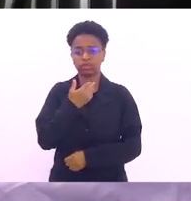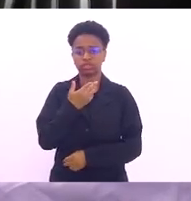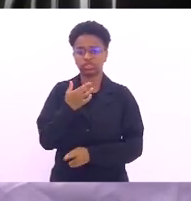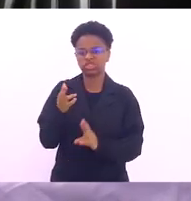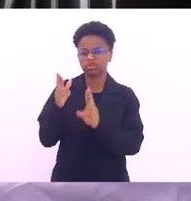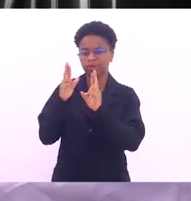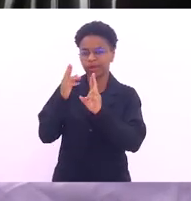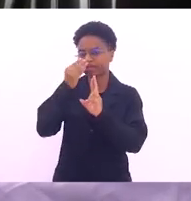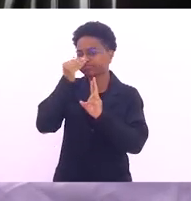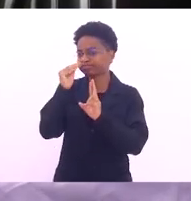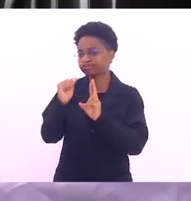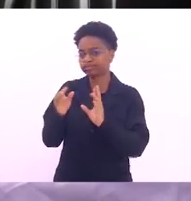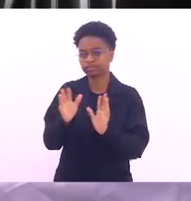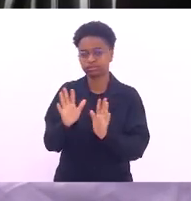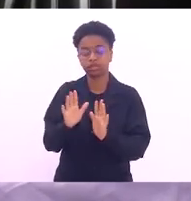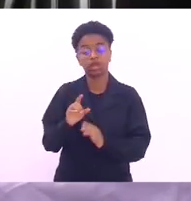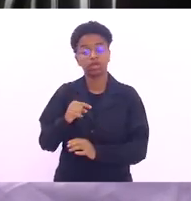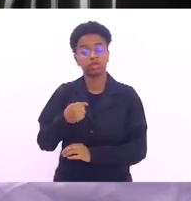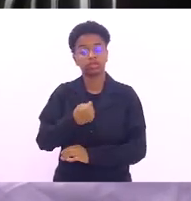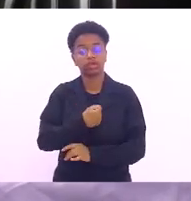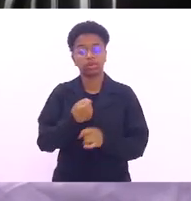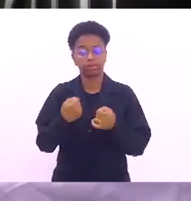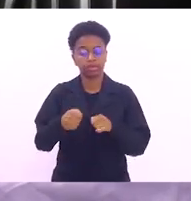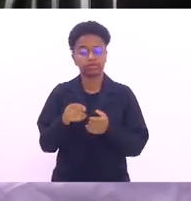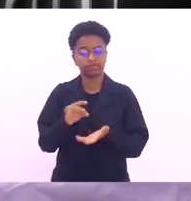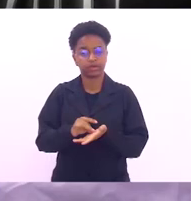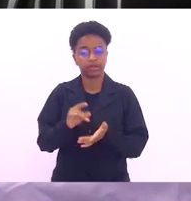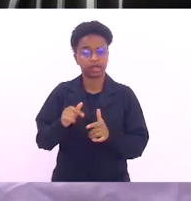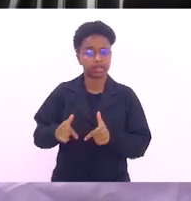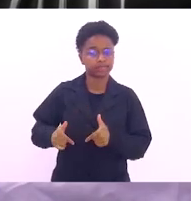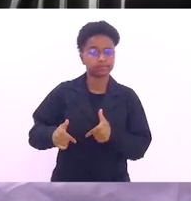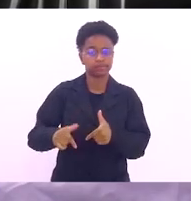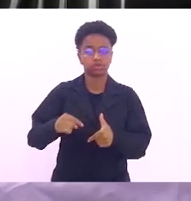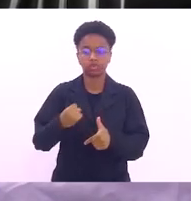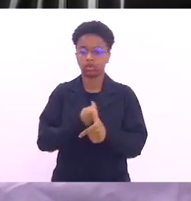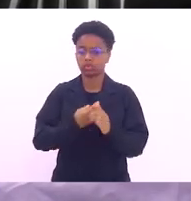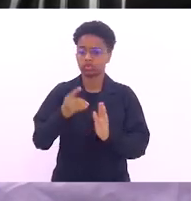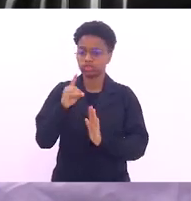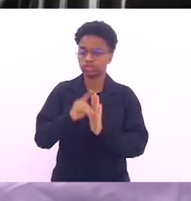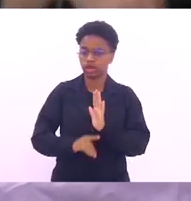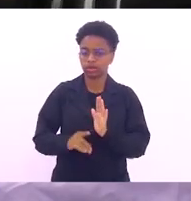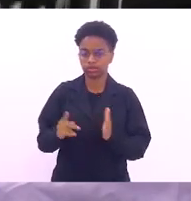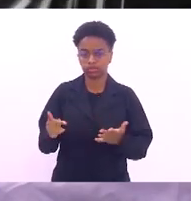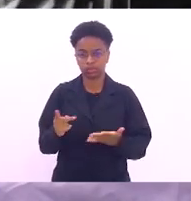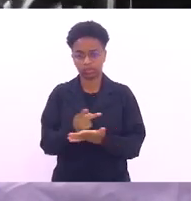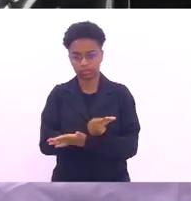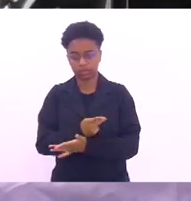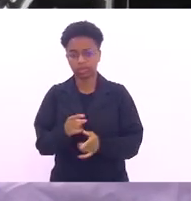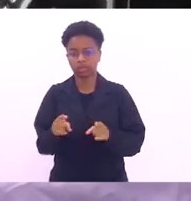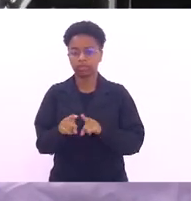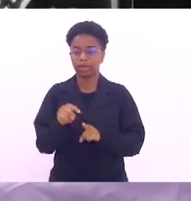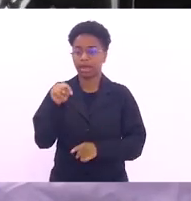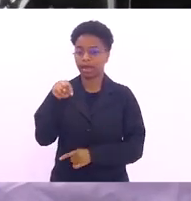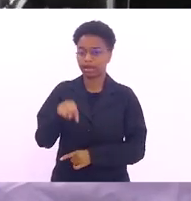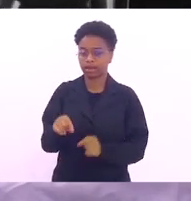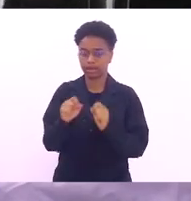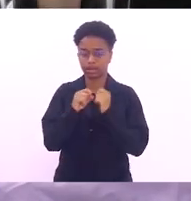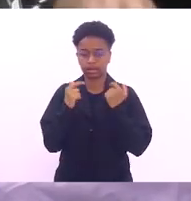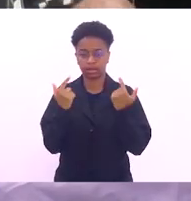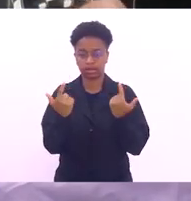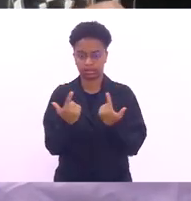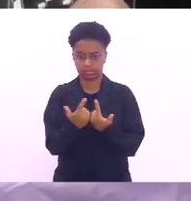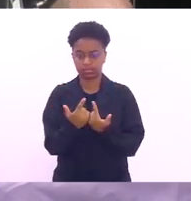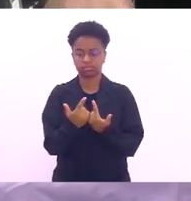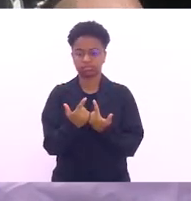esperança nós temos é que fazer Valeu os nossos direitos e aqui a nossa casa Assembleia